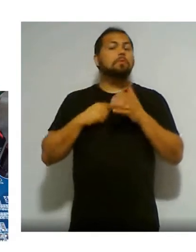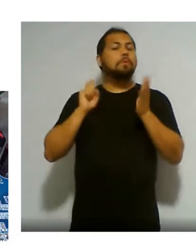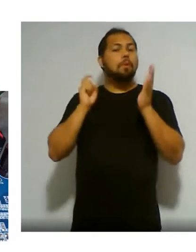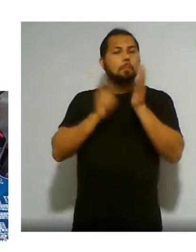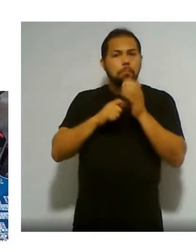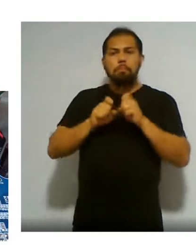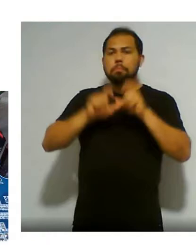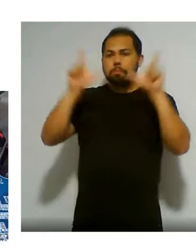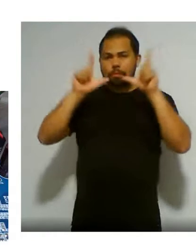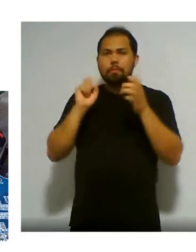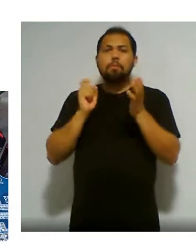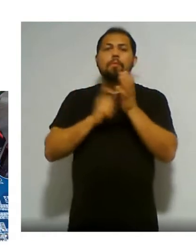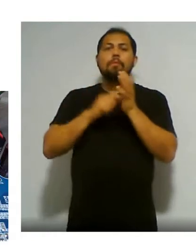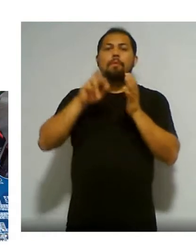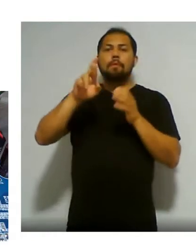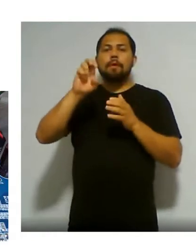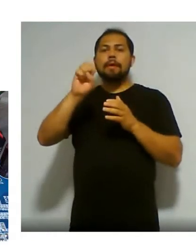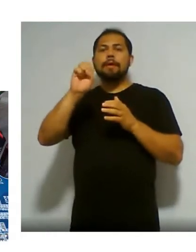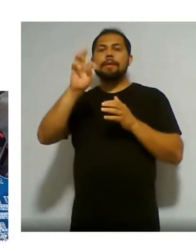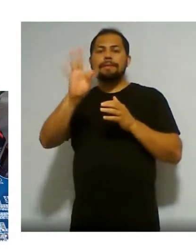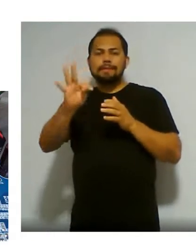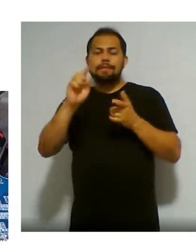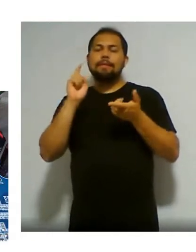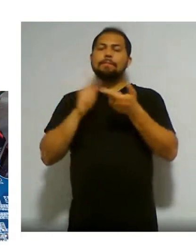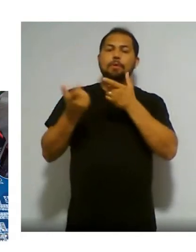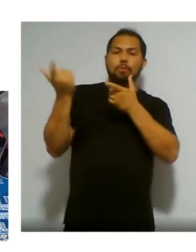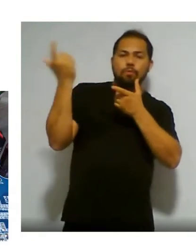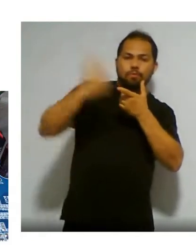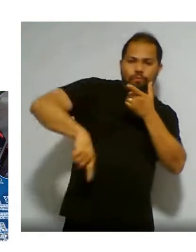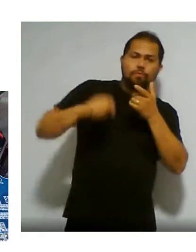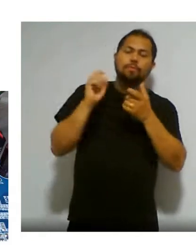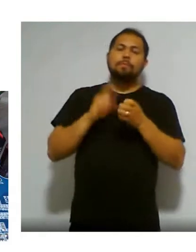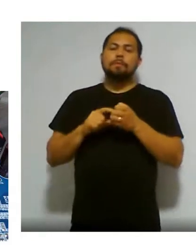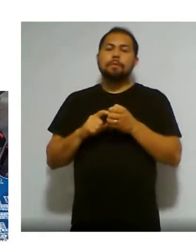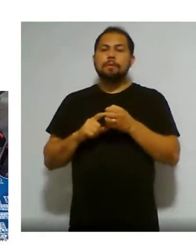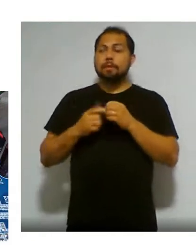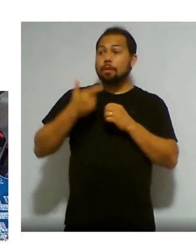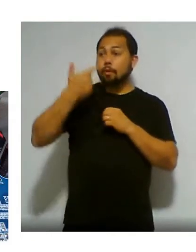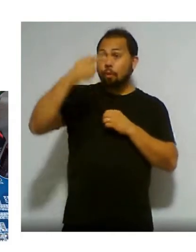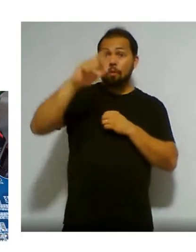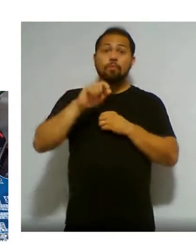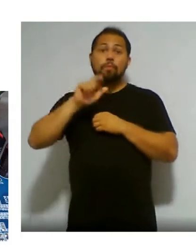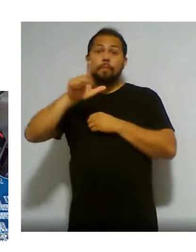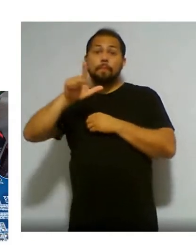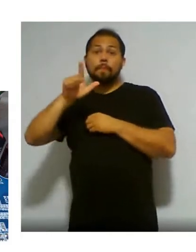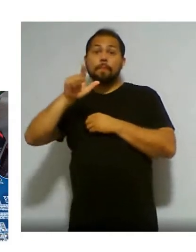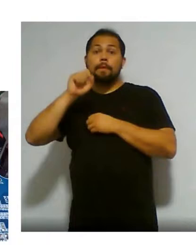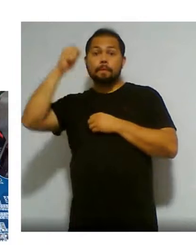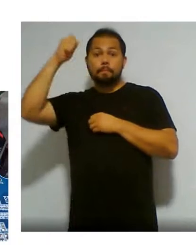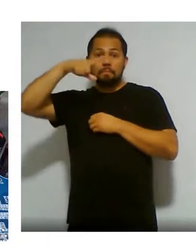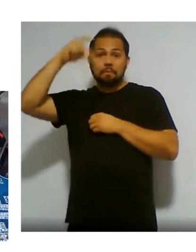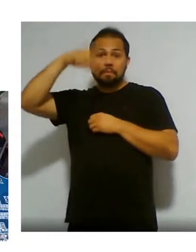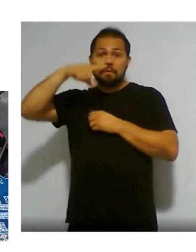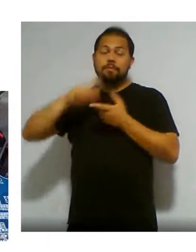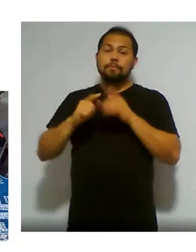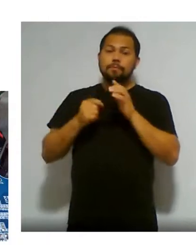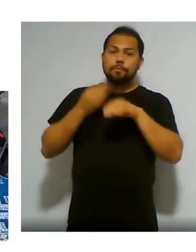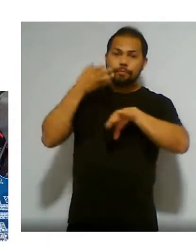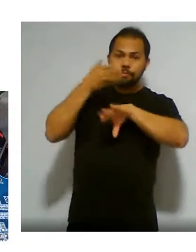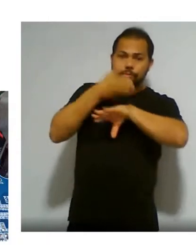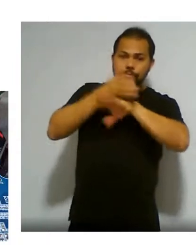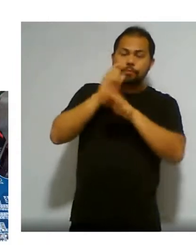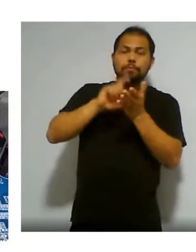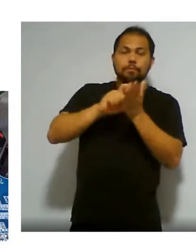botão para reiniciar a máquina, esse aqui é uma luz para indicar que o seu HD está sendo acessado, né? Aqui esses dois são para indicar